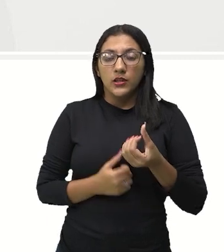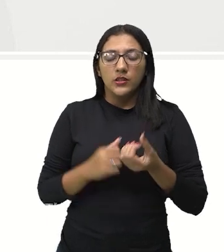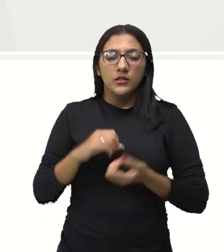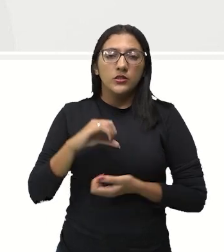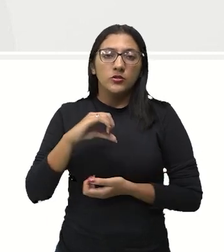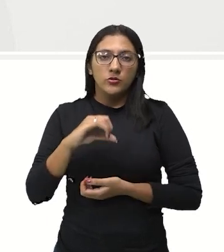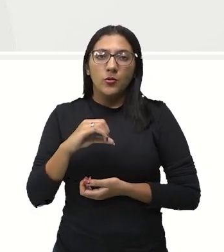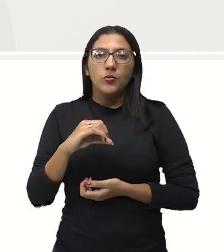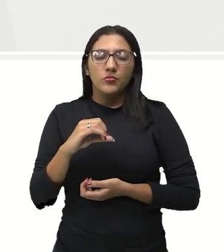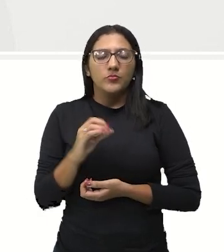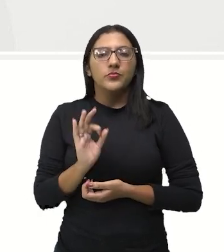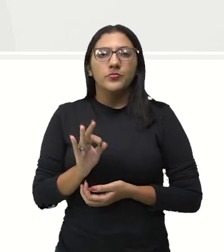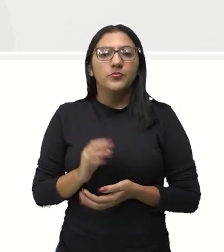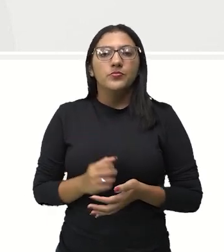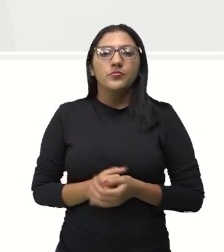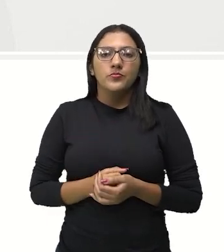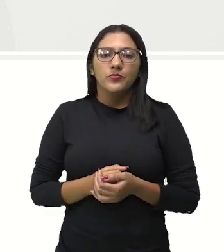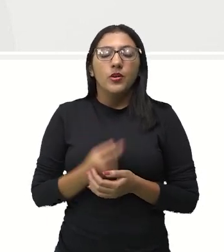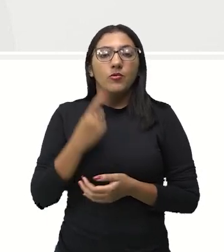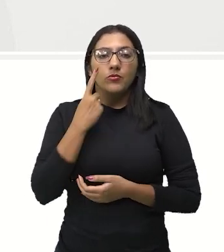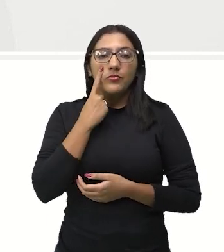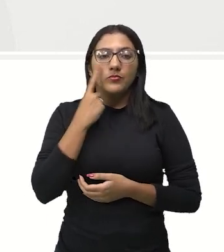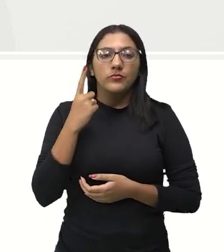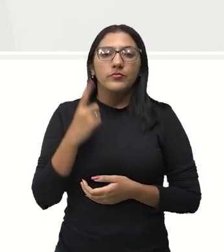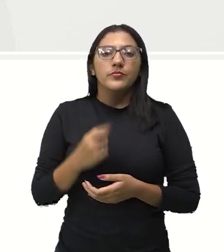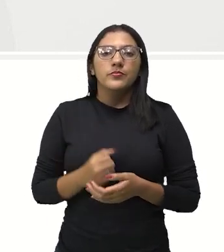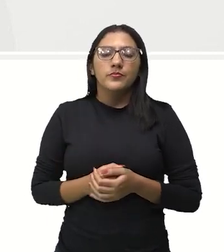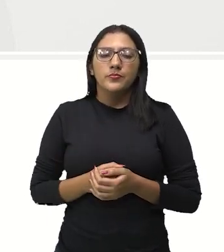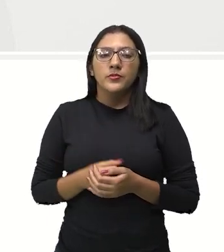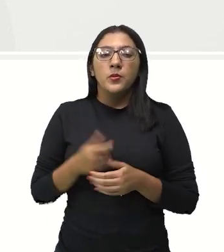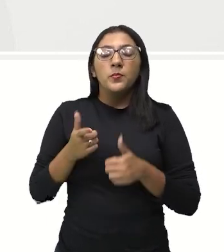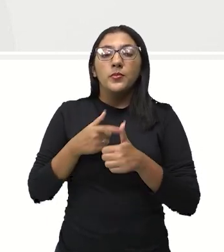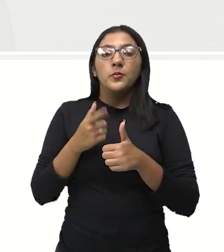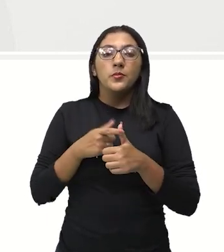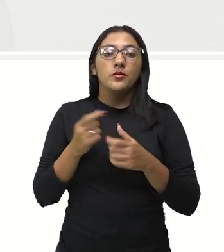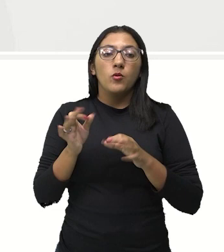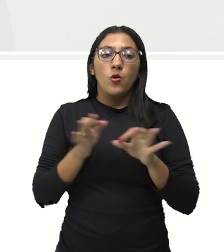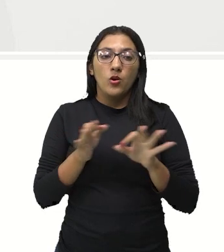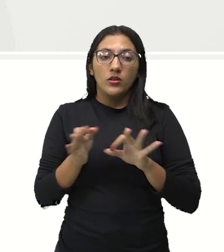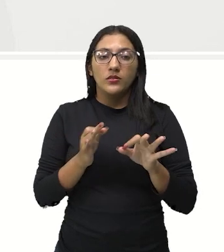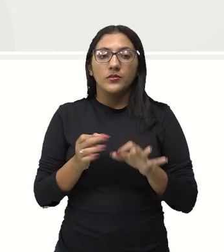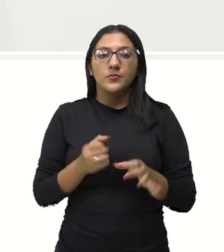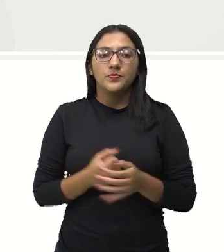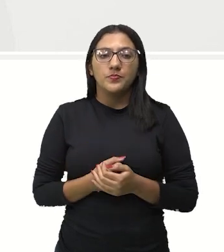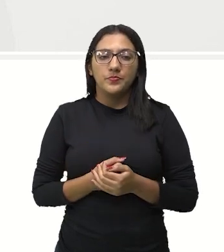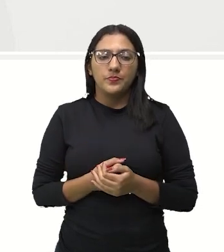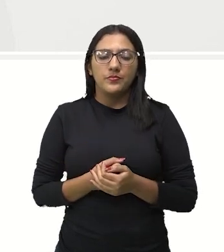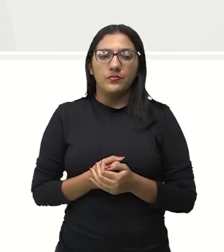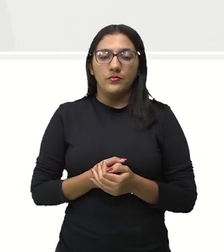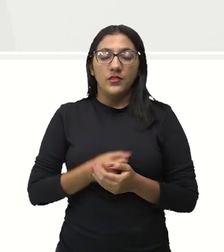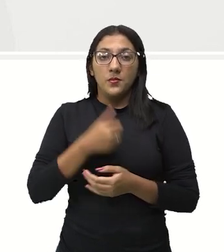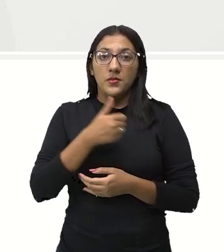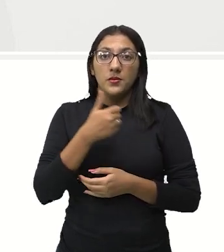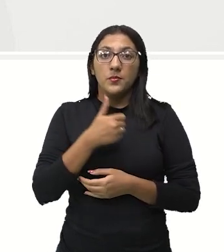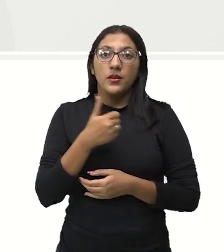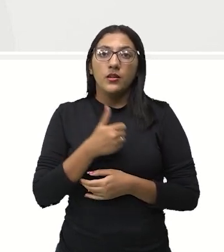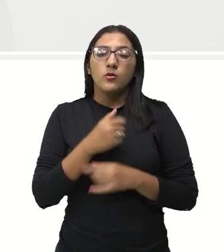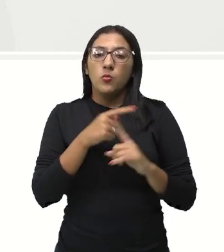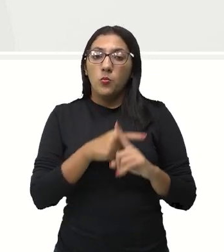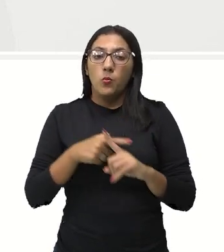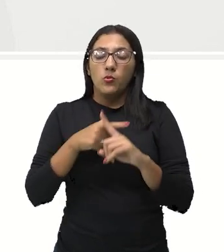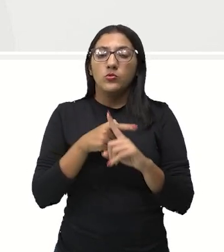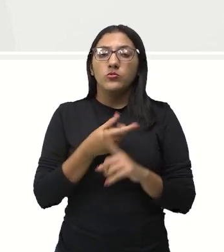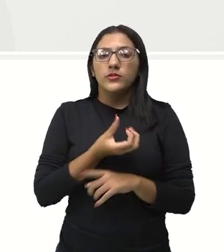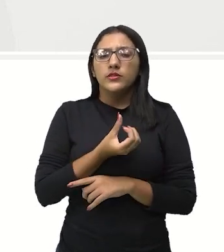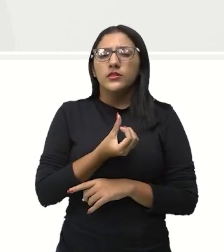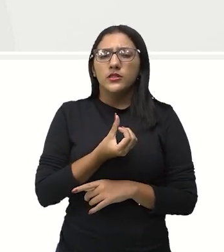6. Via de regra, múltiplo de 6, o primeiro é o 0. O segundo múltiplo de 6, o